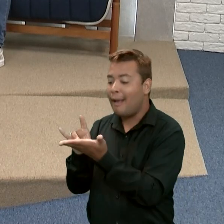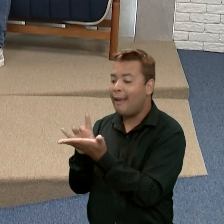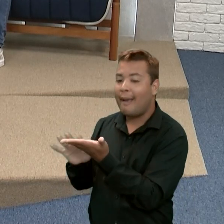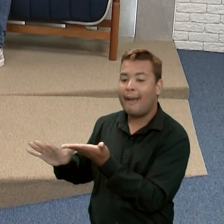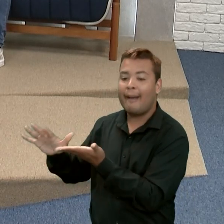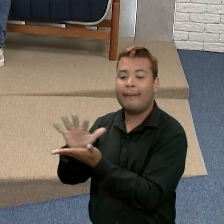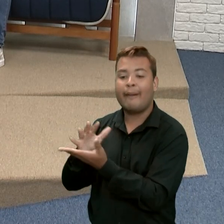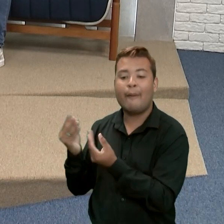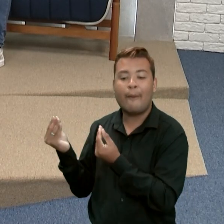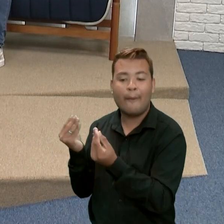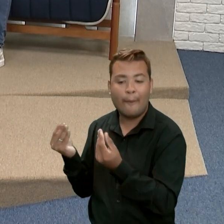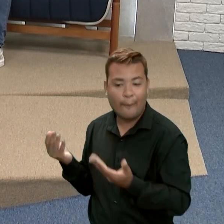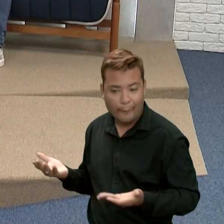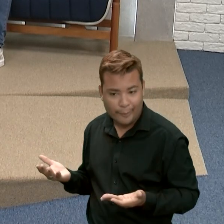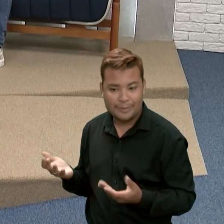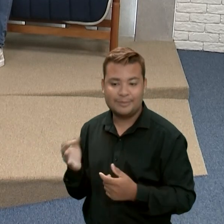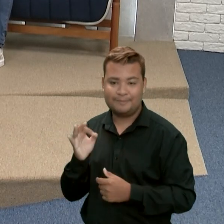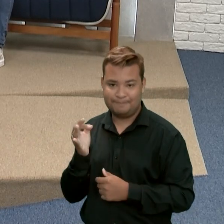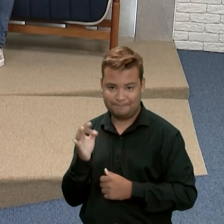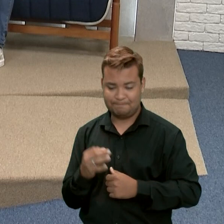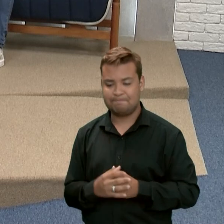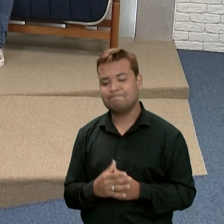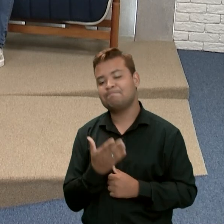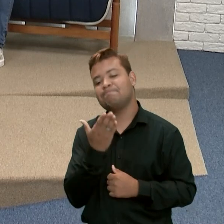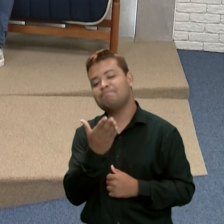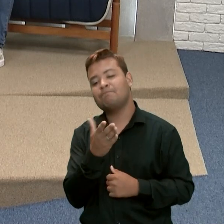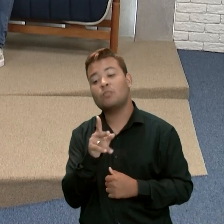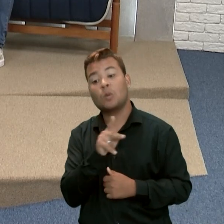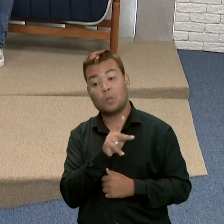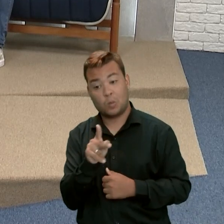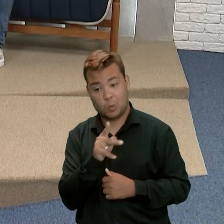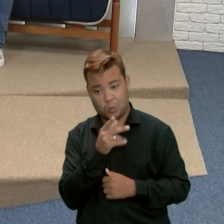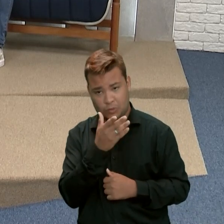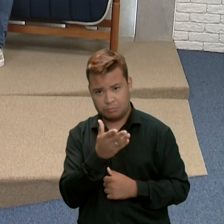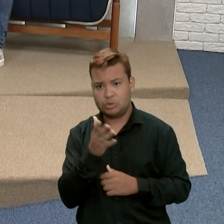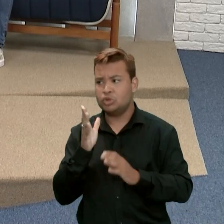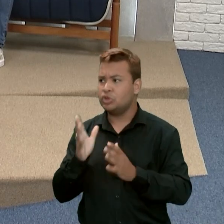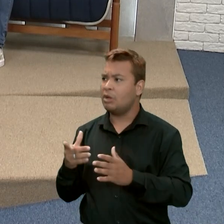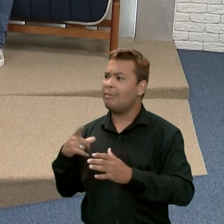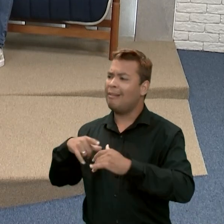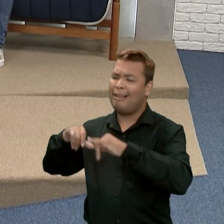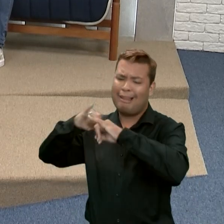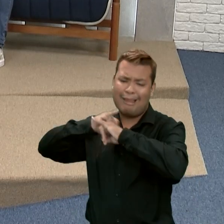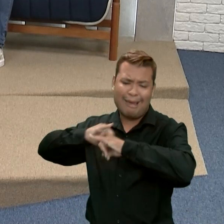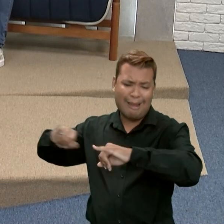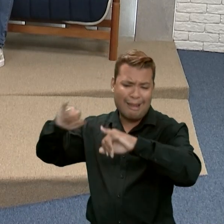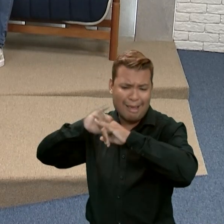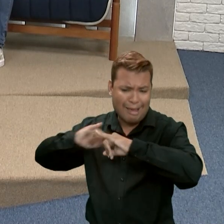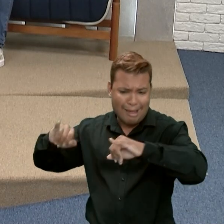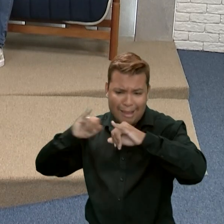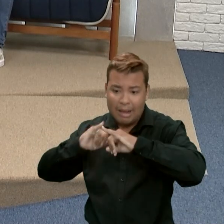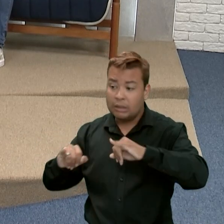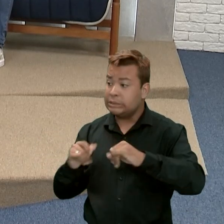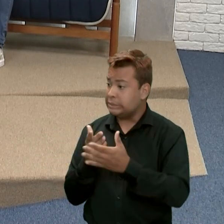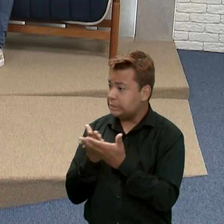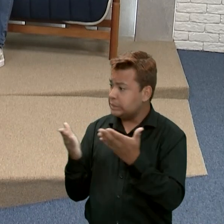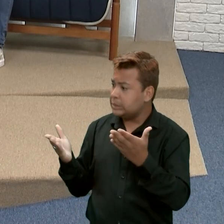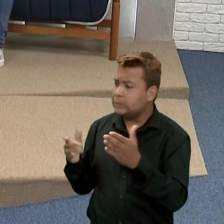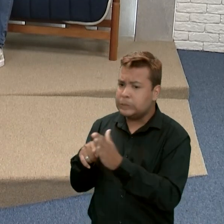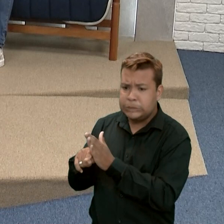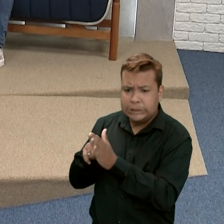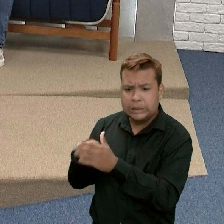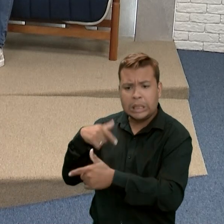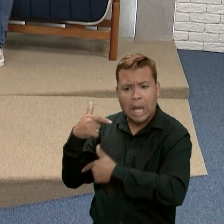nosso ambiente, do nosso ar, né? Agora, professor, com tanta divulgação, com um trabalho tão grandioso quanto esse,